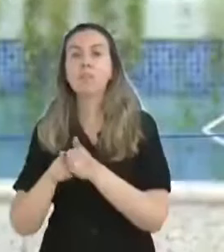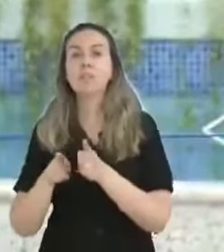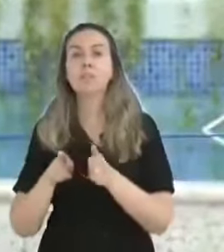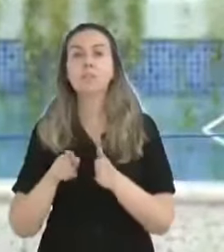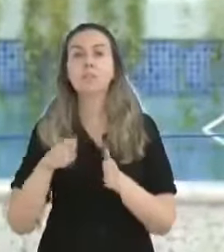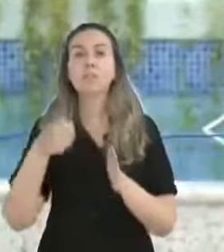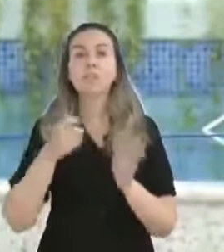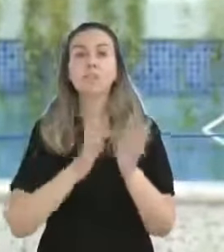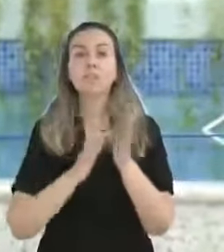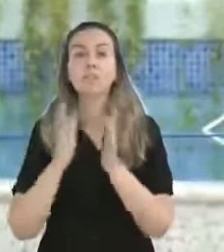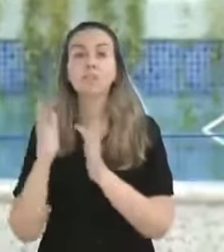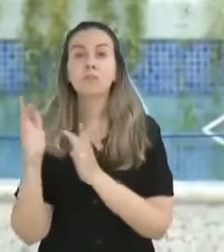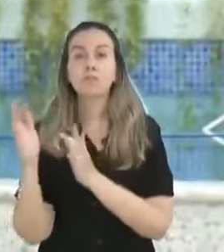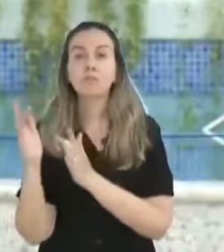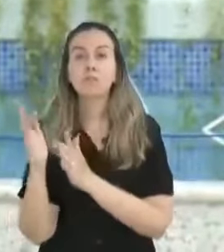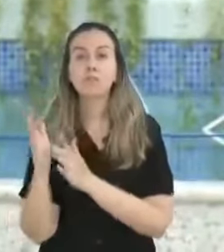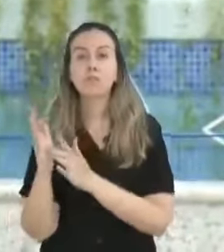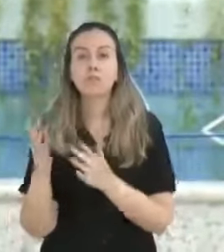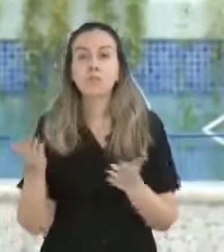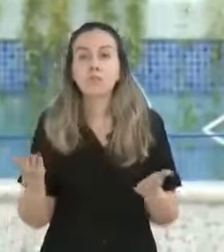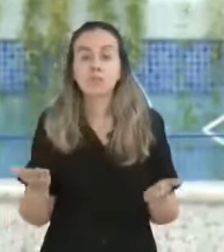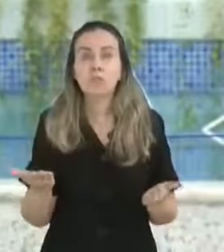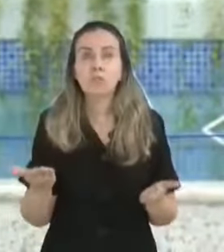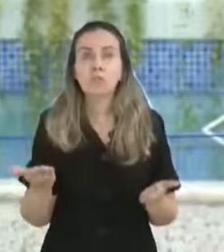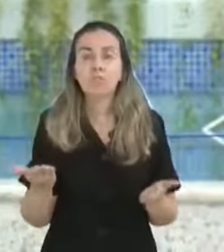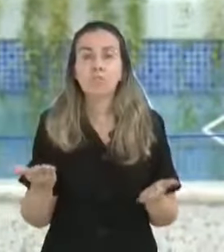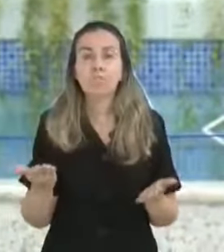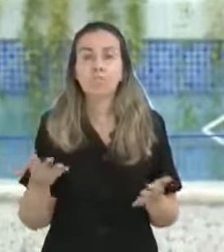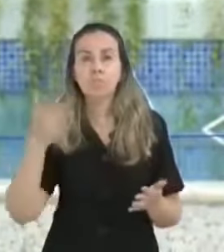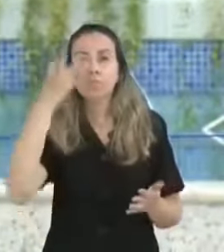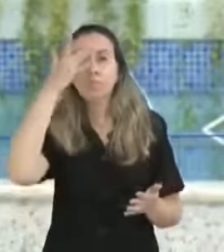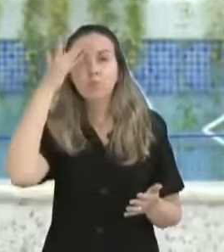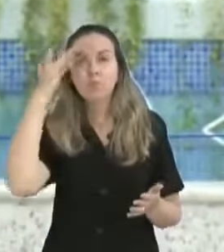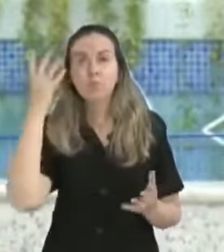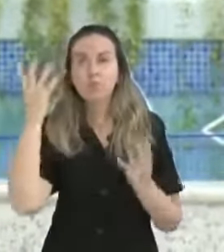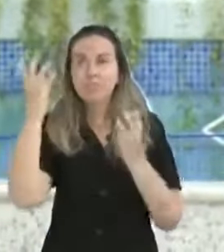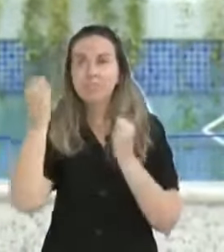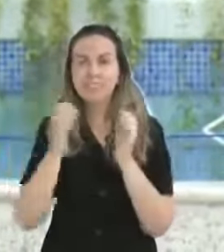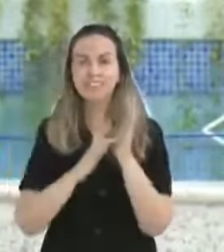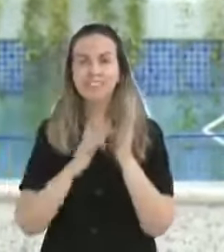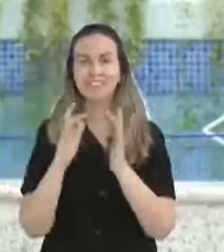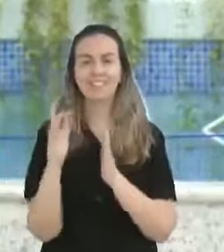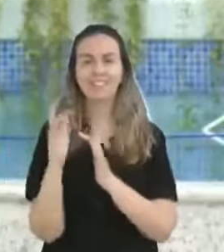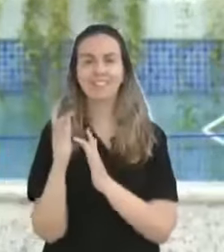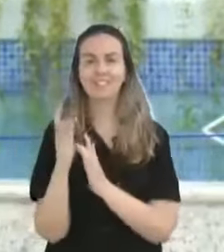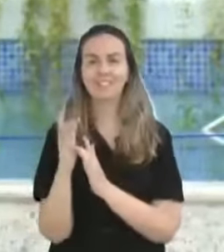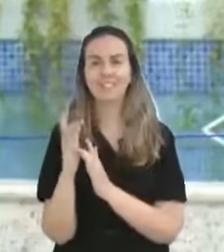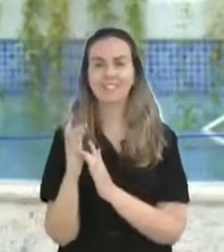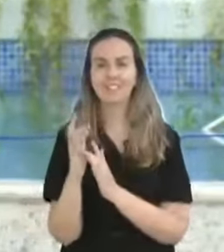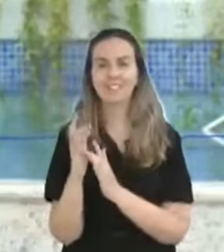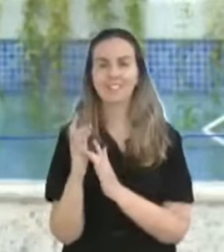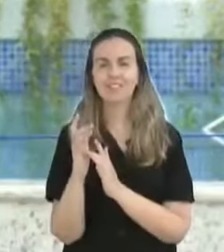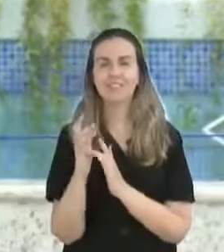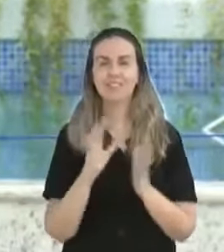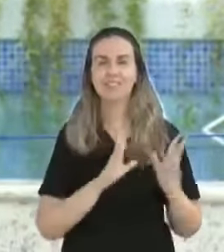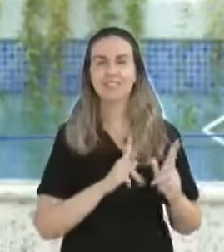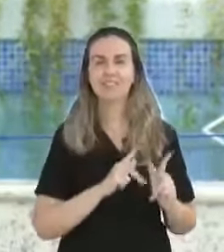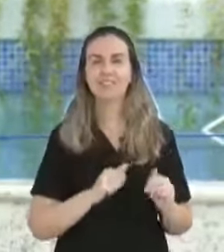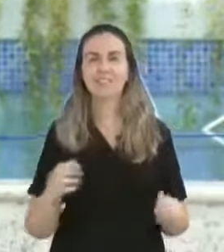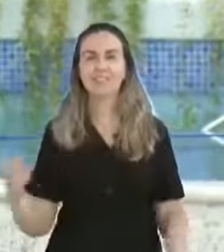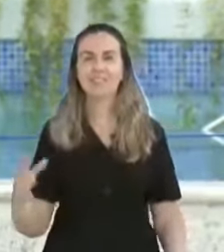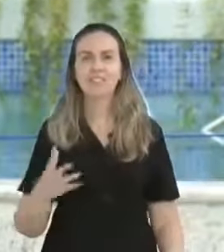nome de Jesus, onde está a primeira pessoa que gostaria de mudar de vida